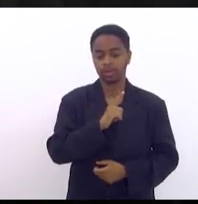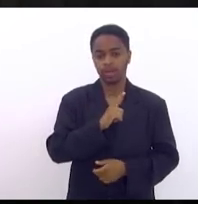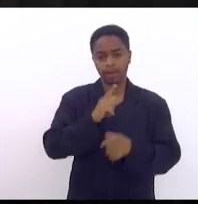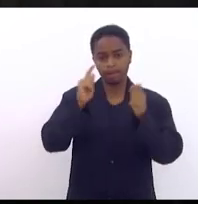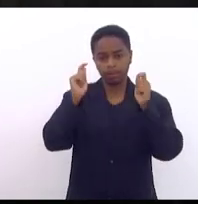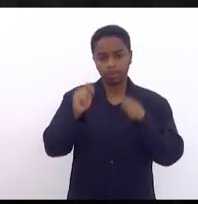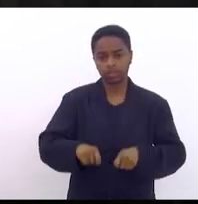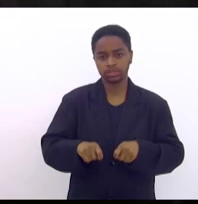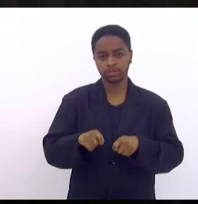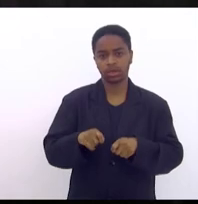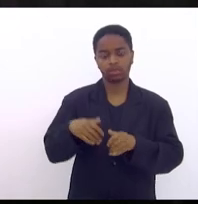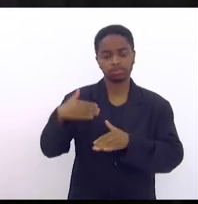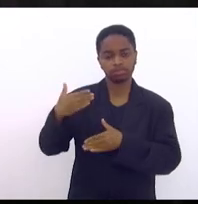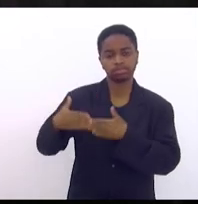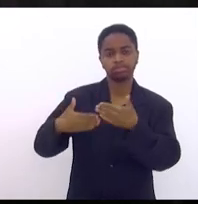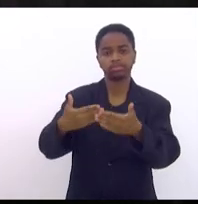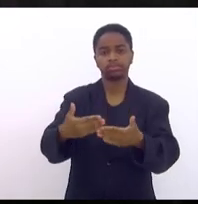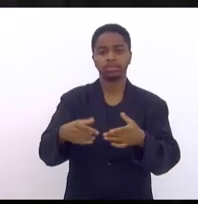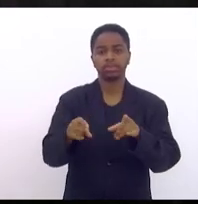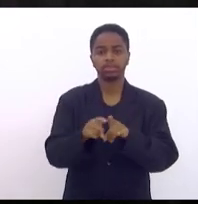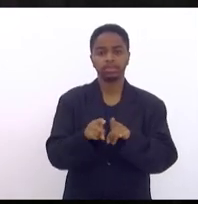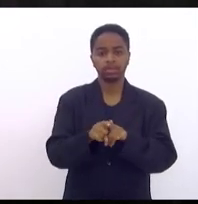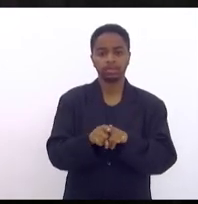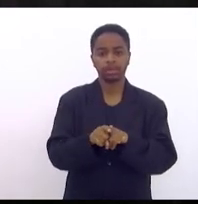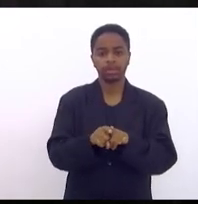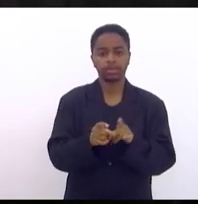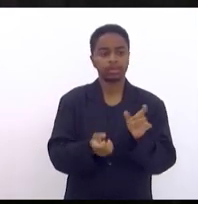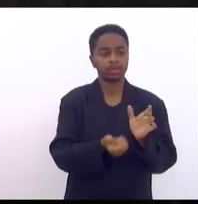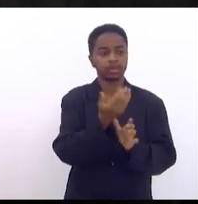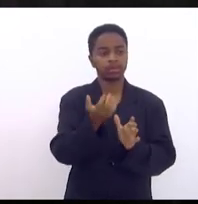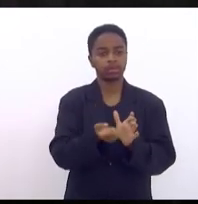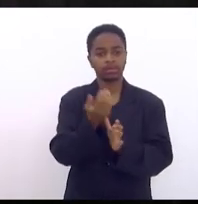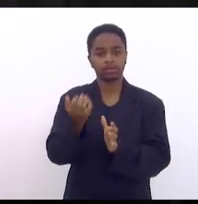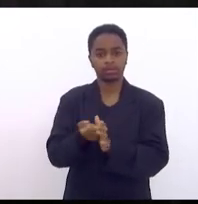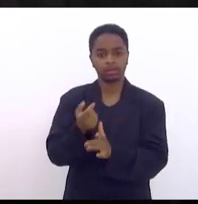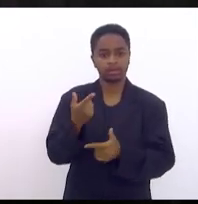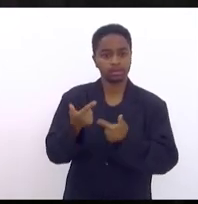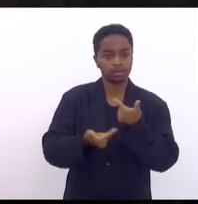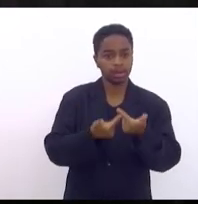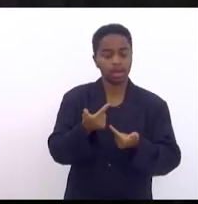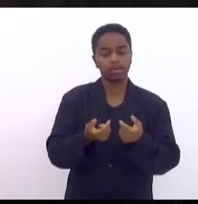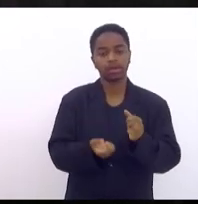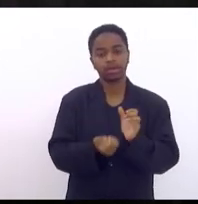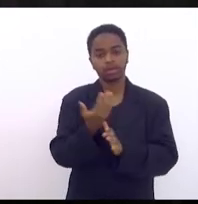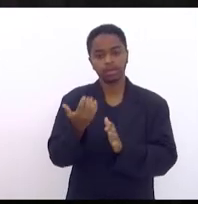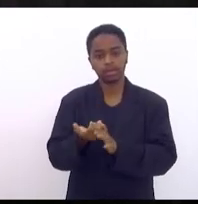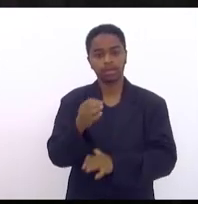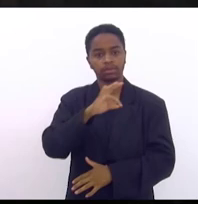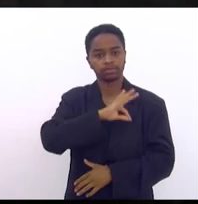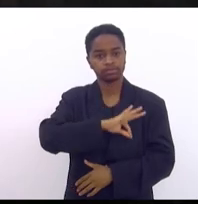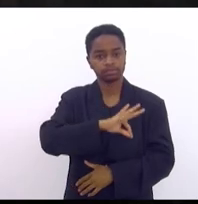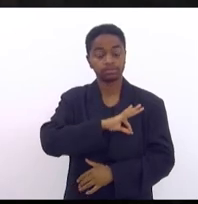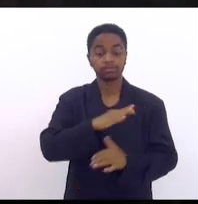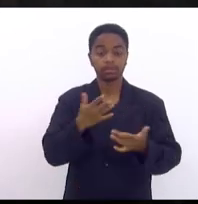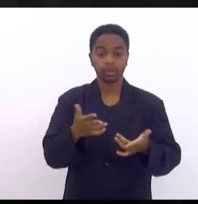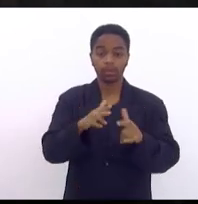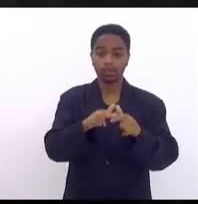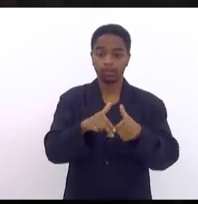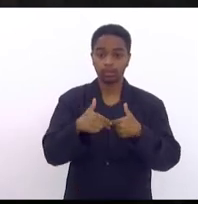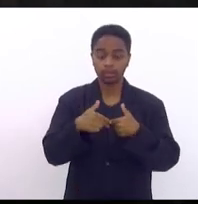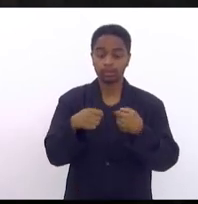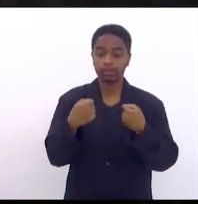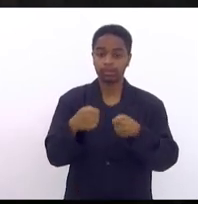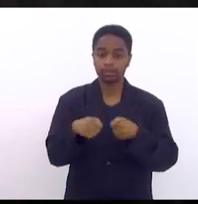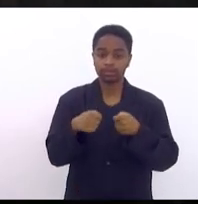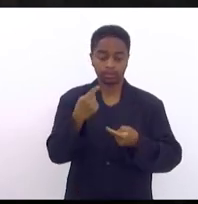potencial de crescimento e de geração de trabalho, geração de renda. Por isso que merece uma